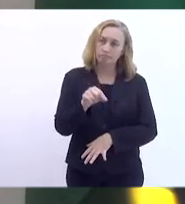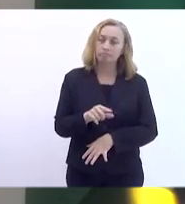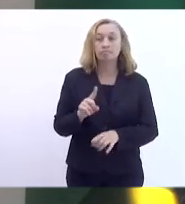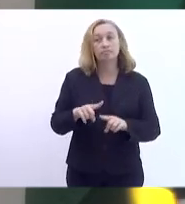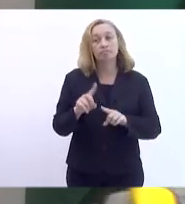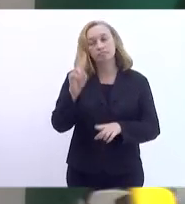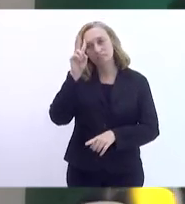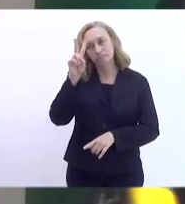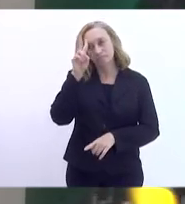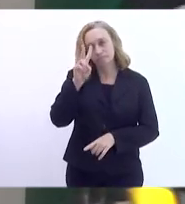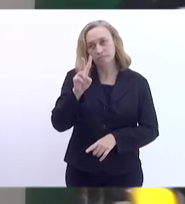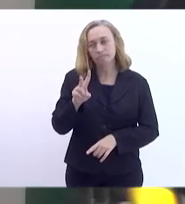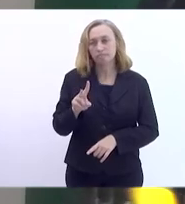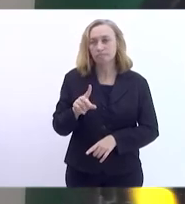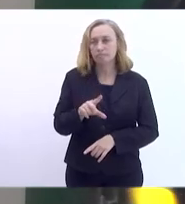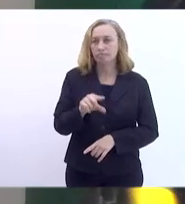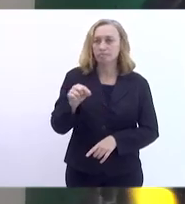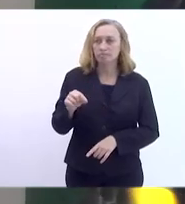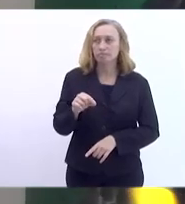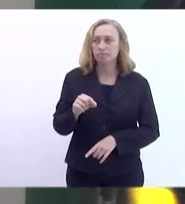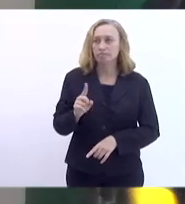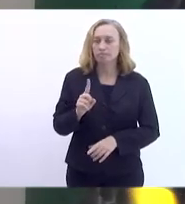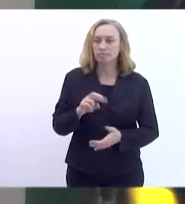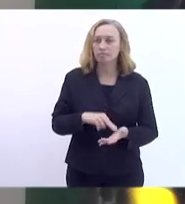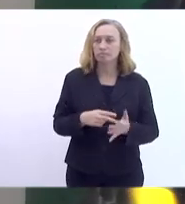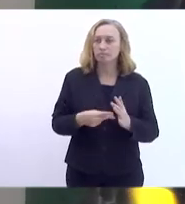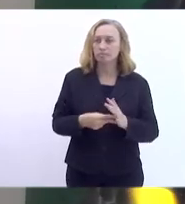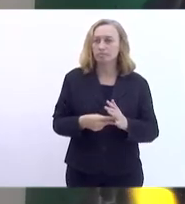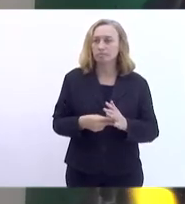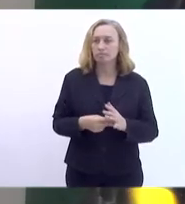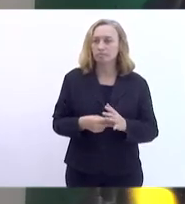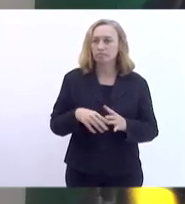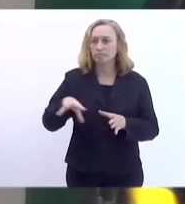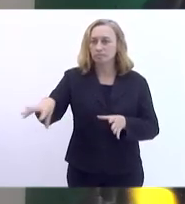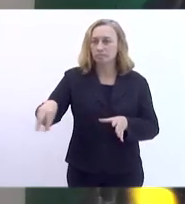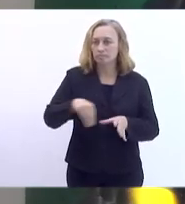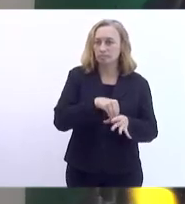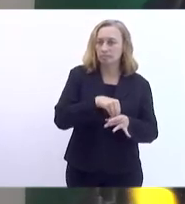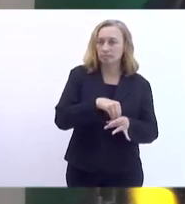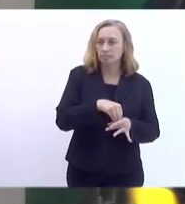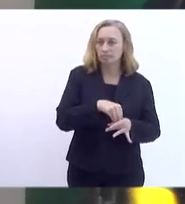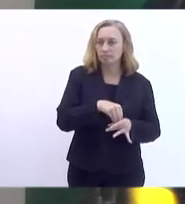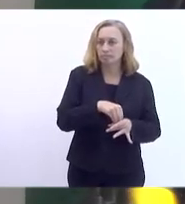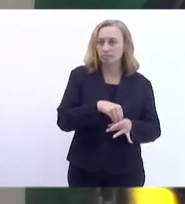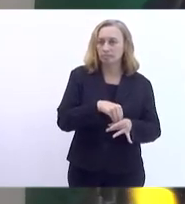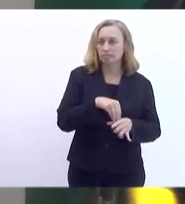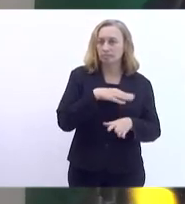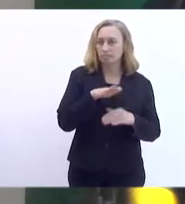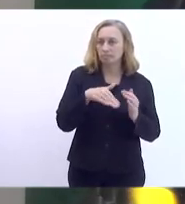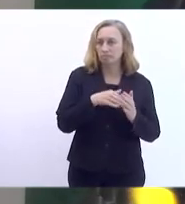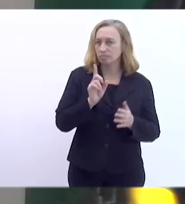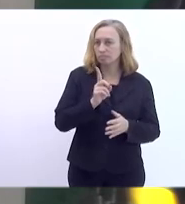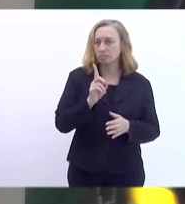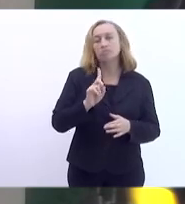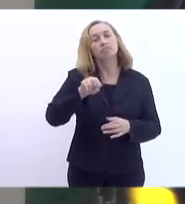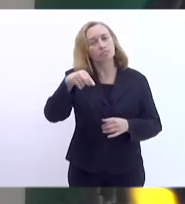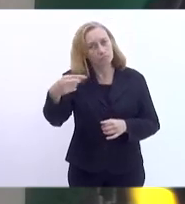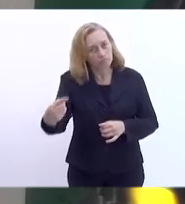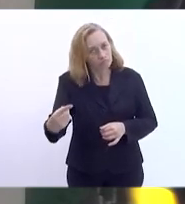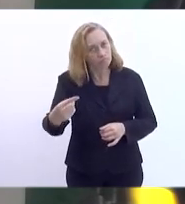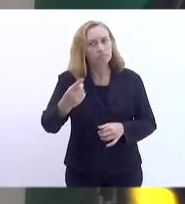Lembrando que essa decisão significa botar para dentro coloquialmente falam e ainda tem